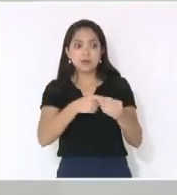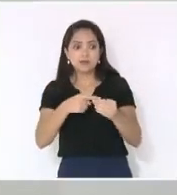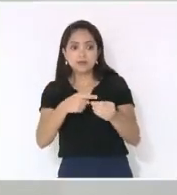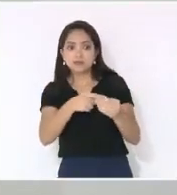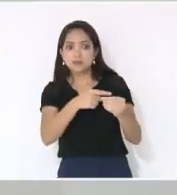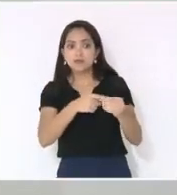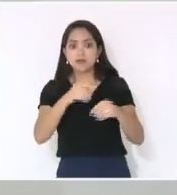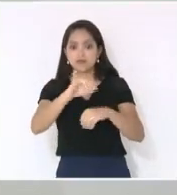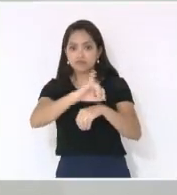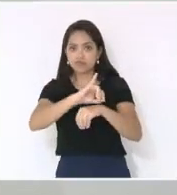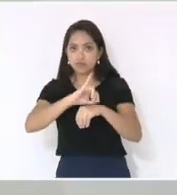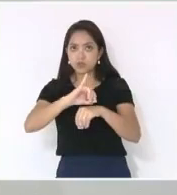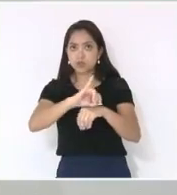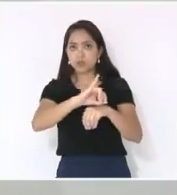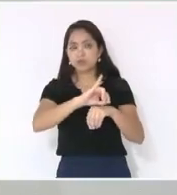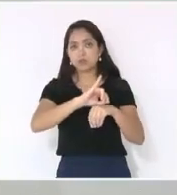metropolitanos.